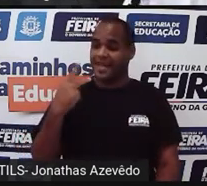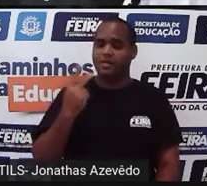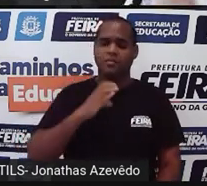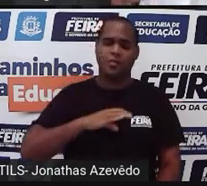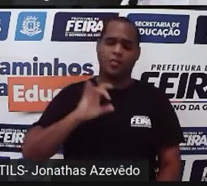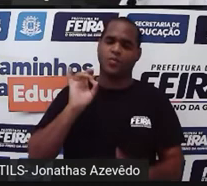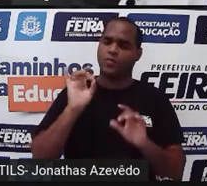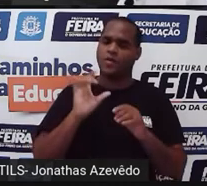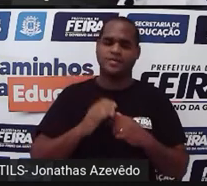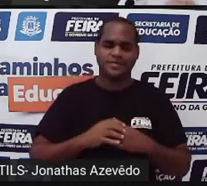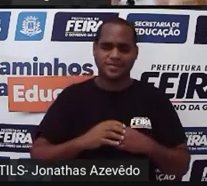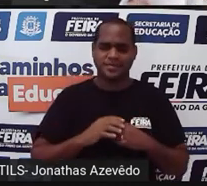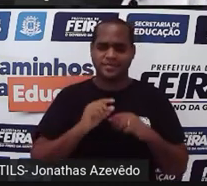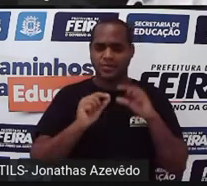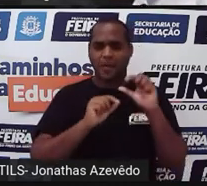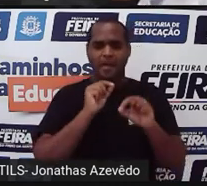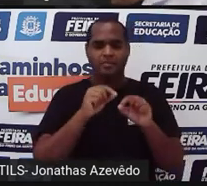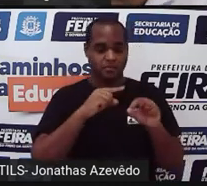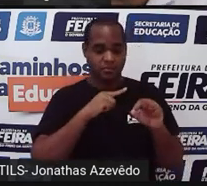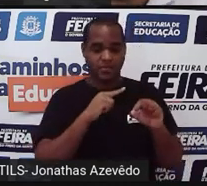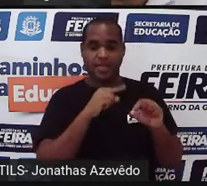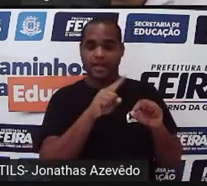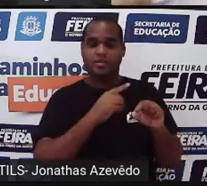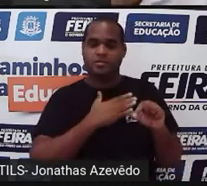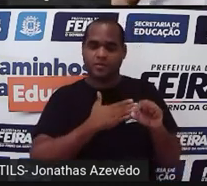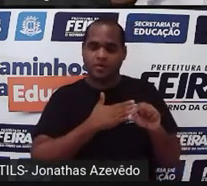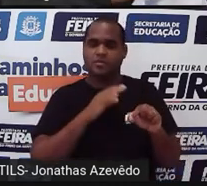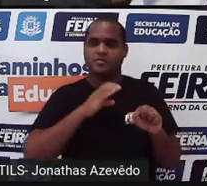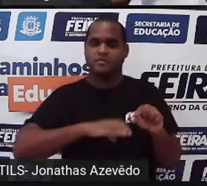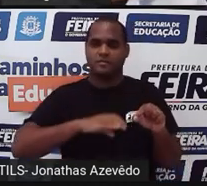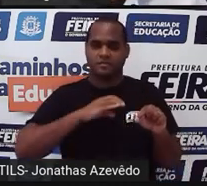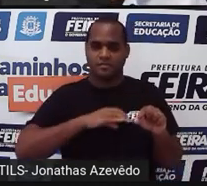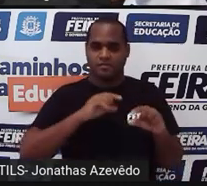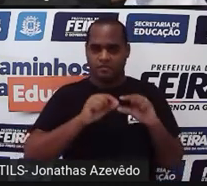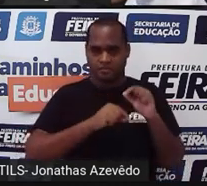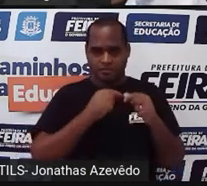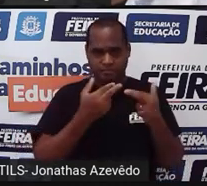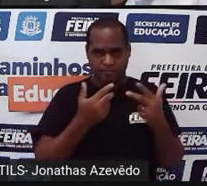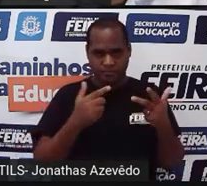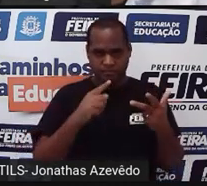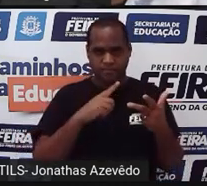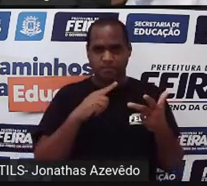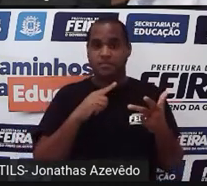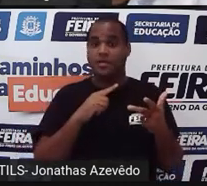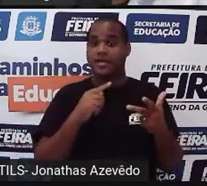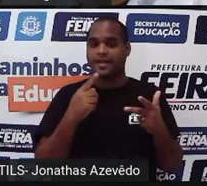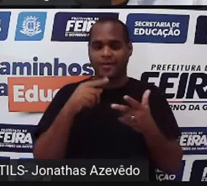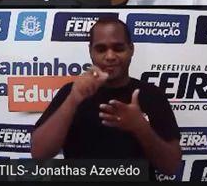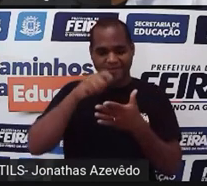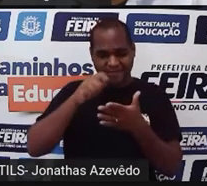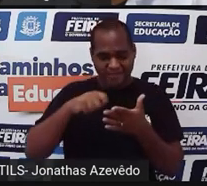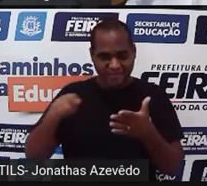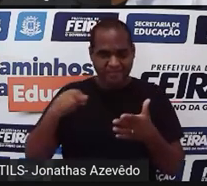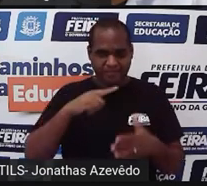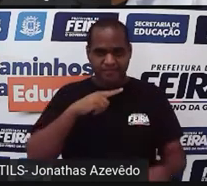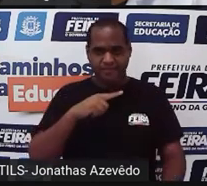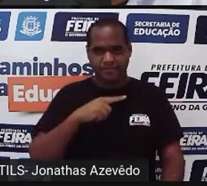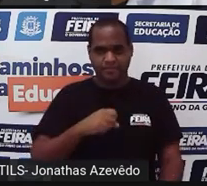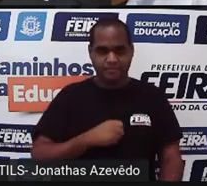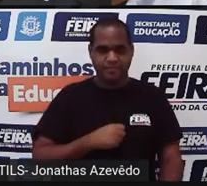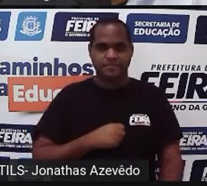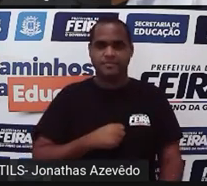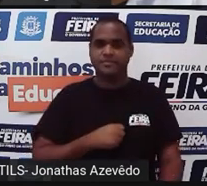português. Então onde é que está essa parte que só gosta de português? Aonde eu rabisquei ali, ó. Então aqui dentro eu vou